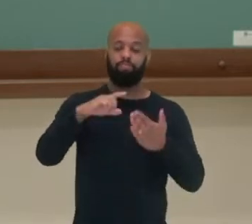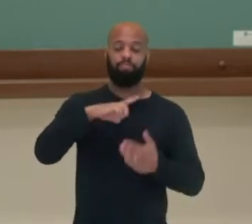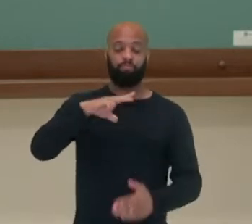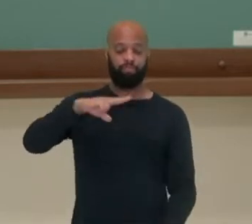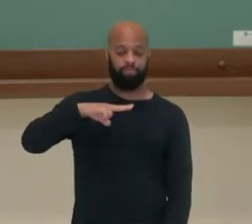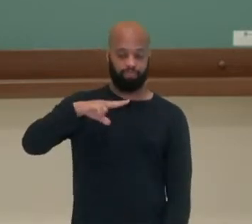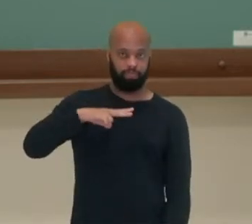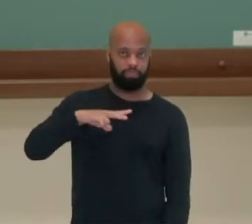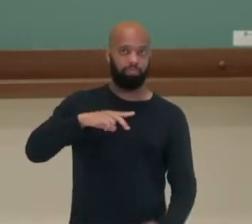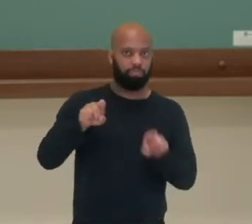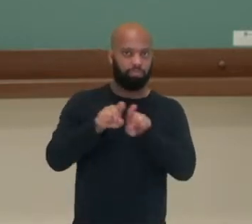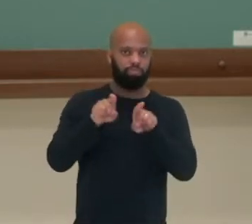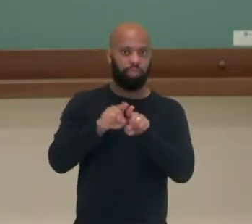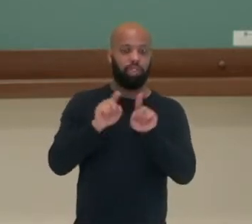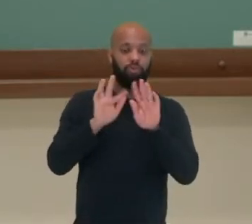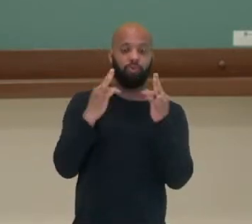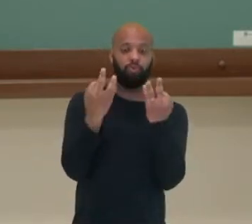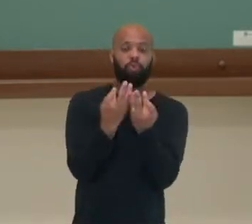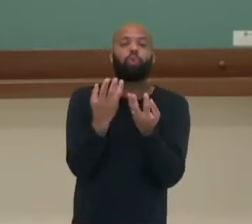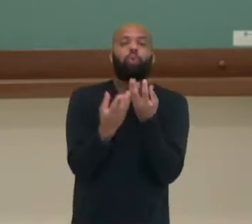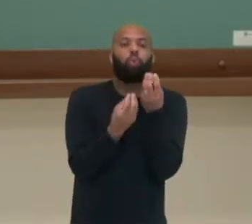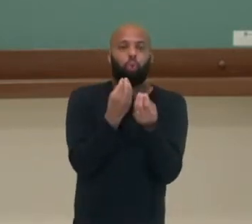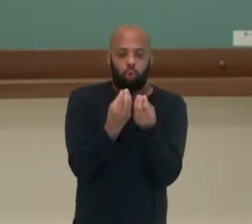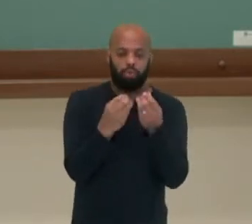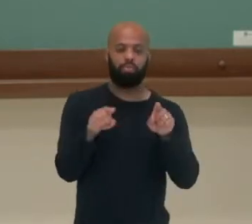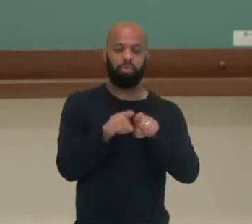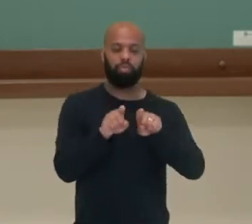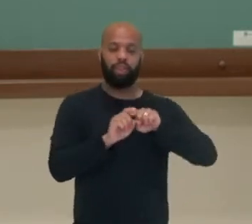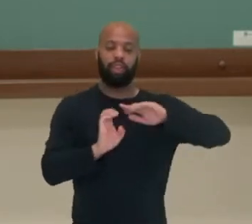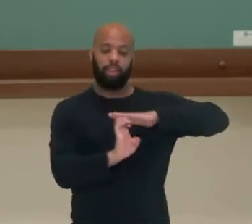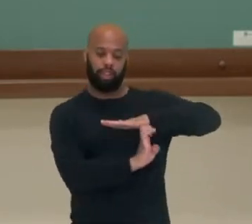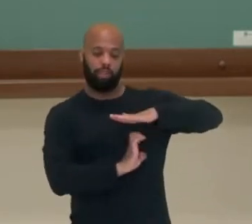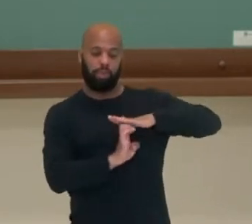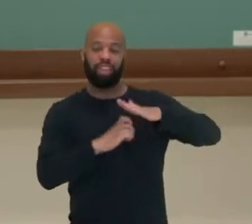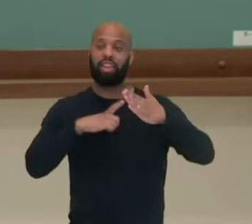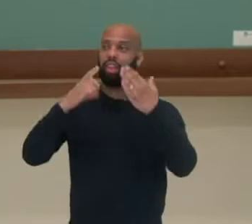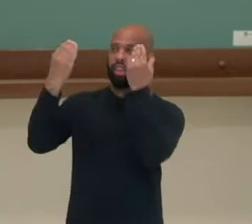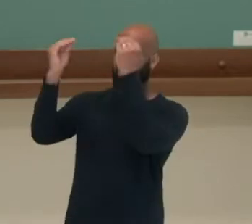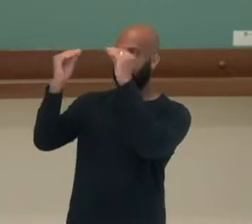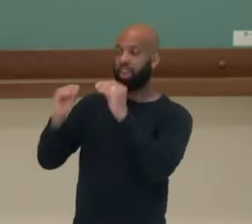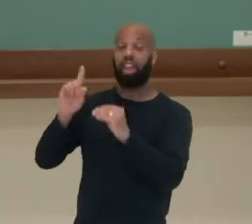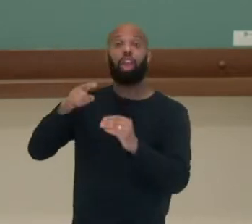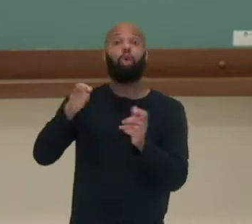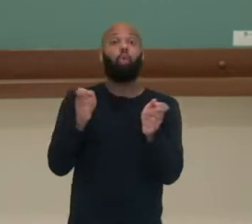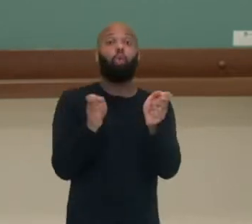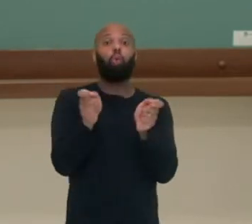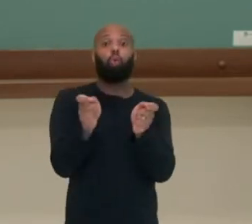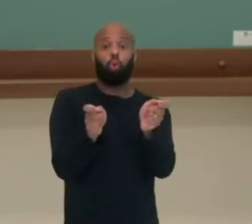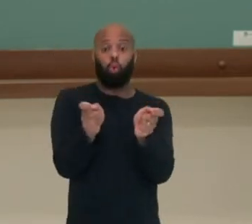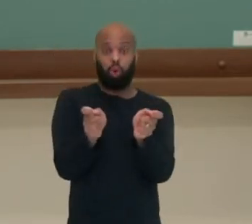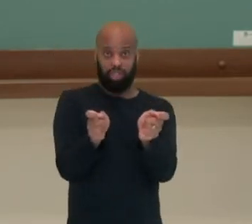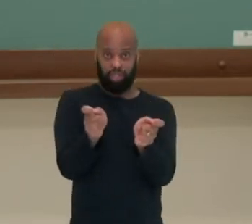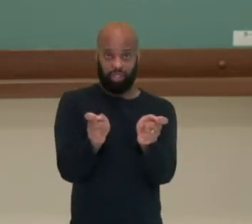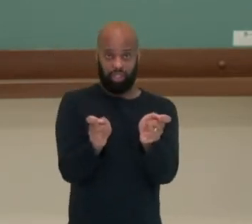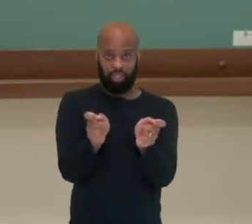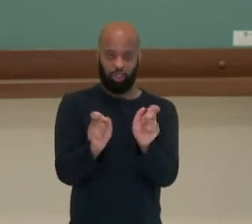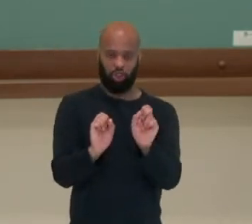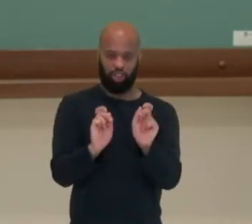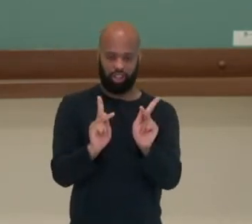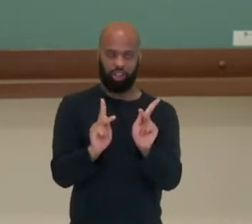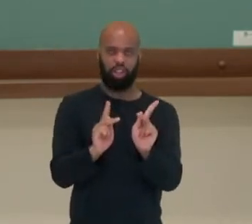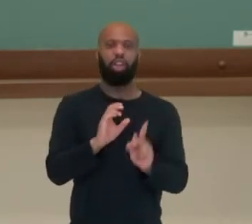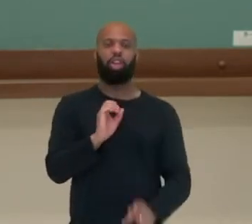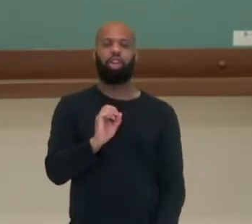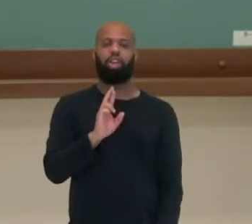e familiar, né? Na empresa também tem que se fazer esse controle muito fino do orçamento. E